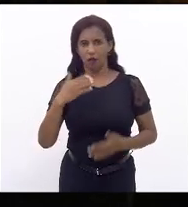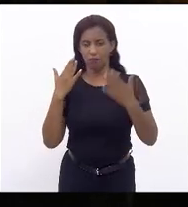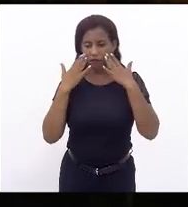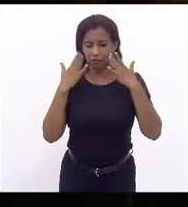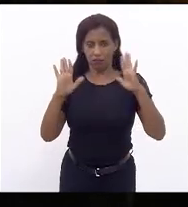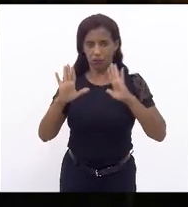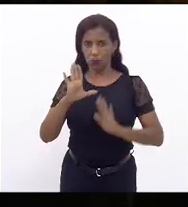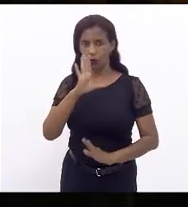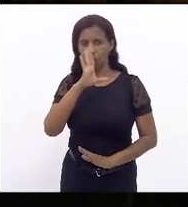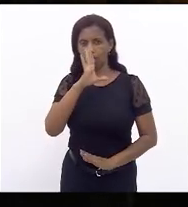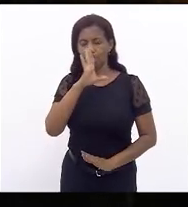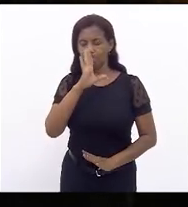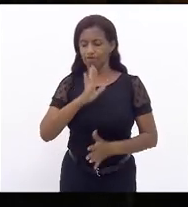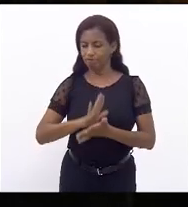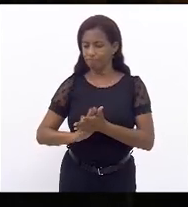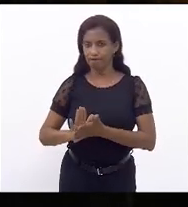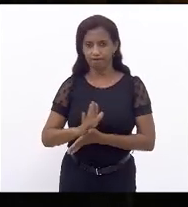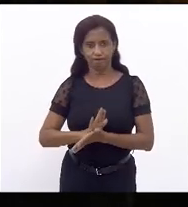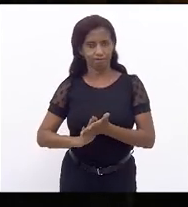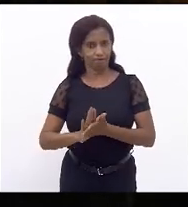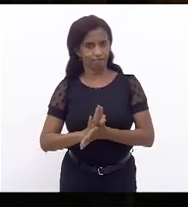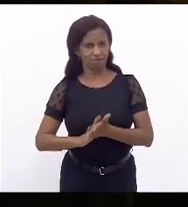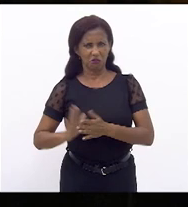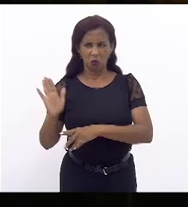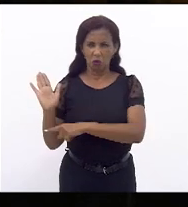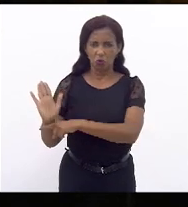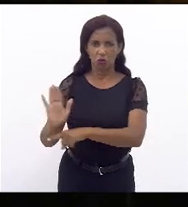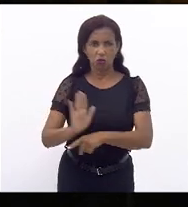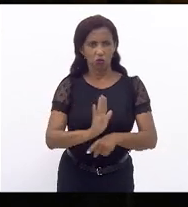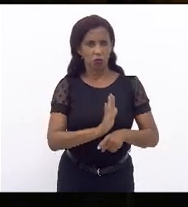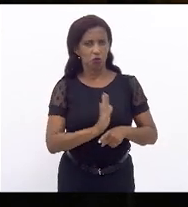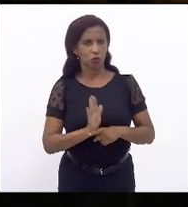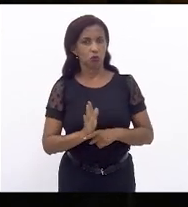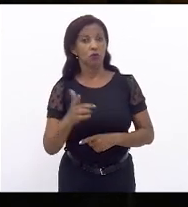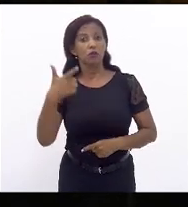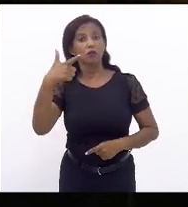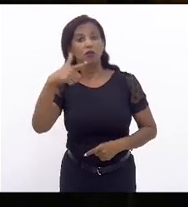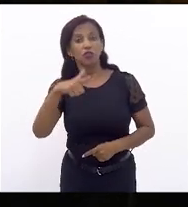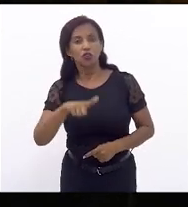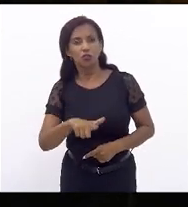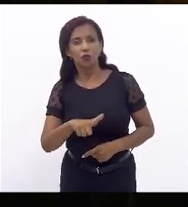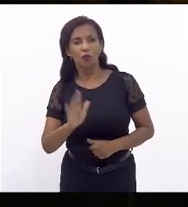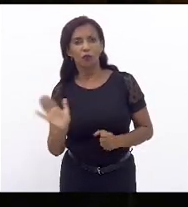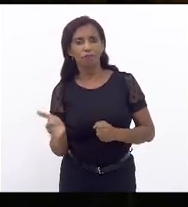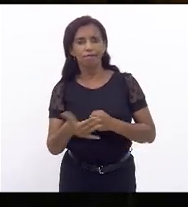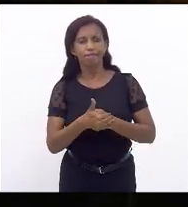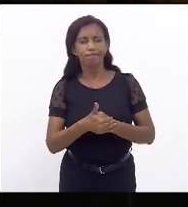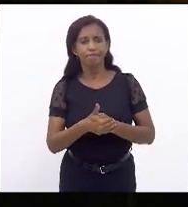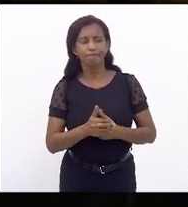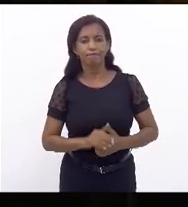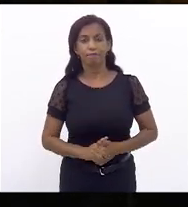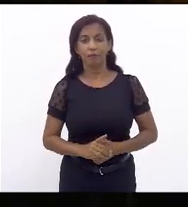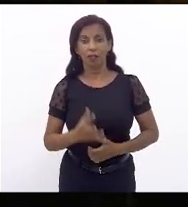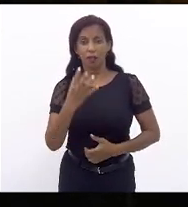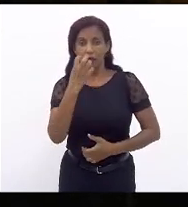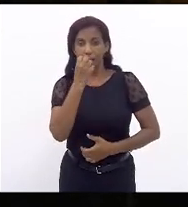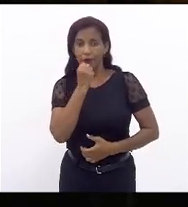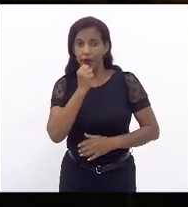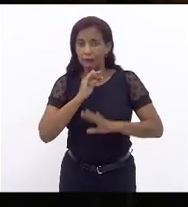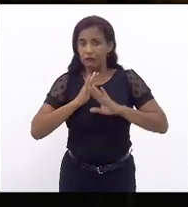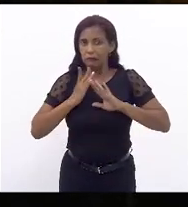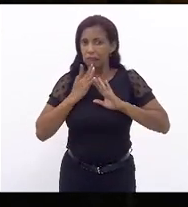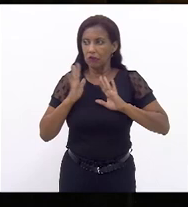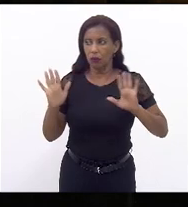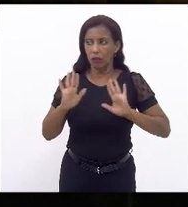manifestou, não falou, não ajudou, mais uma vez se omitiu. Calou-se. É